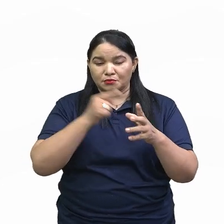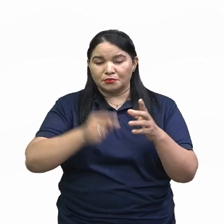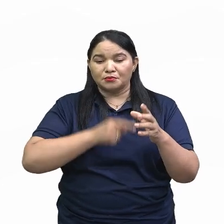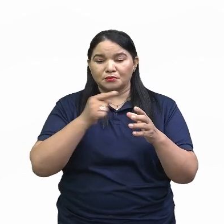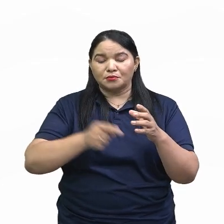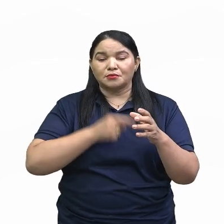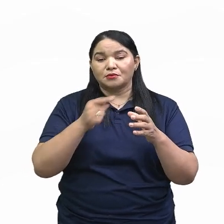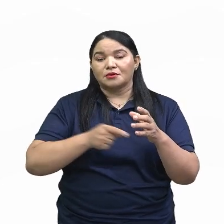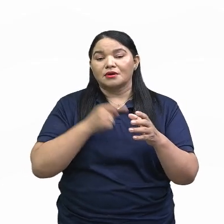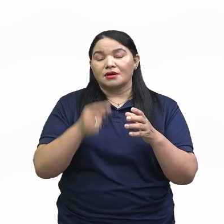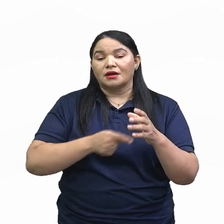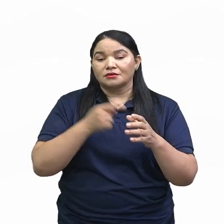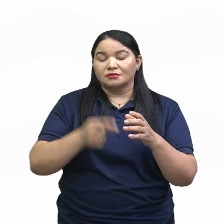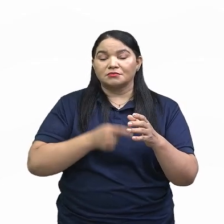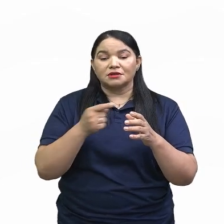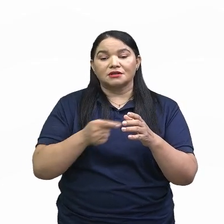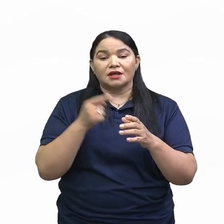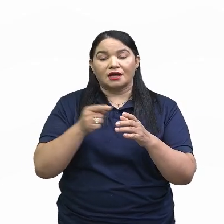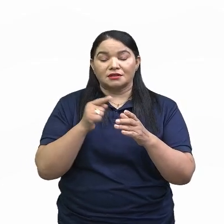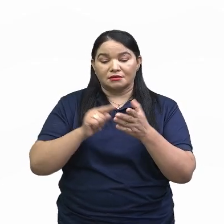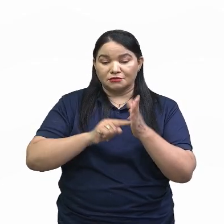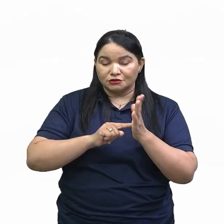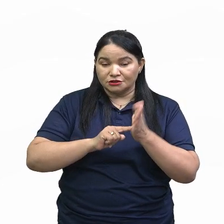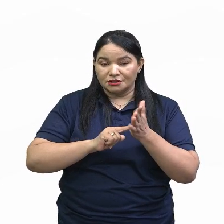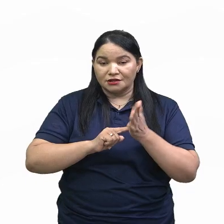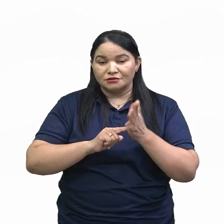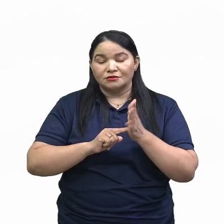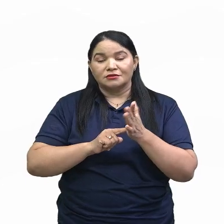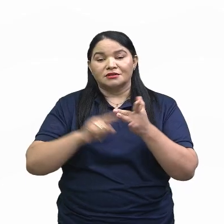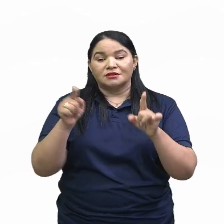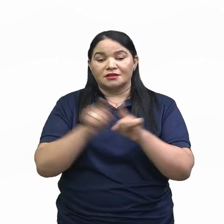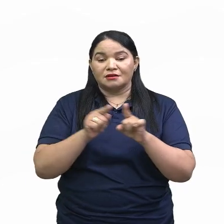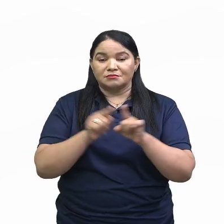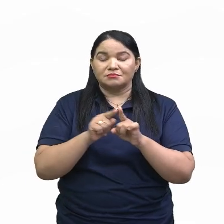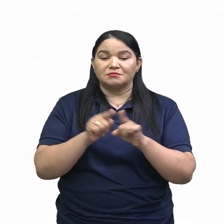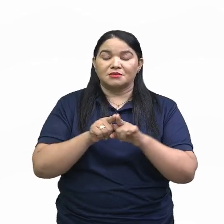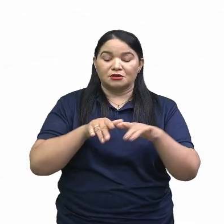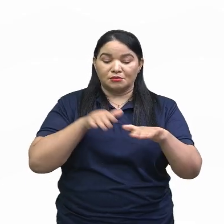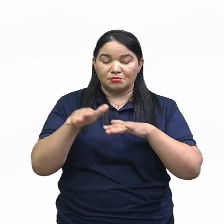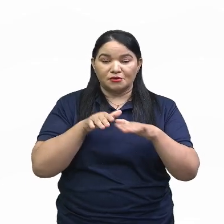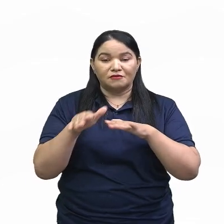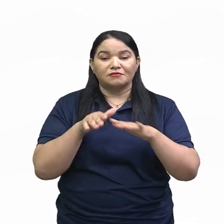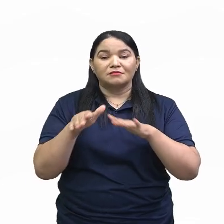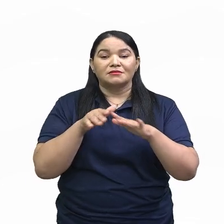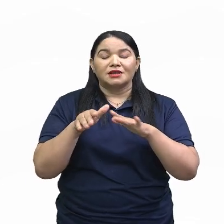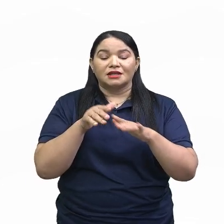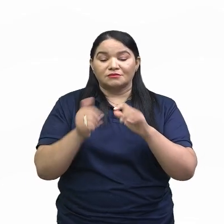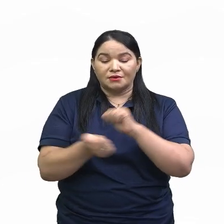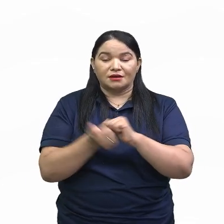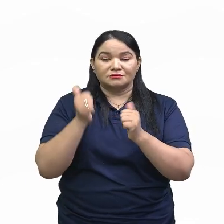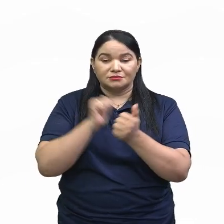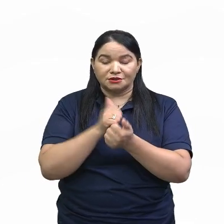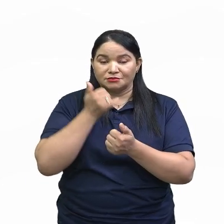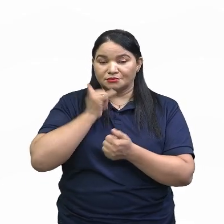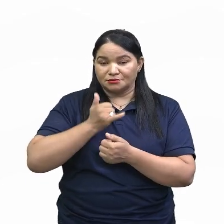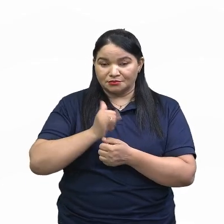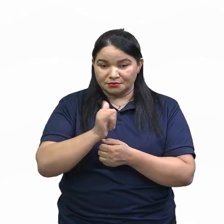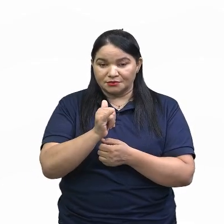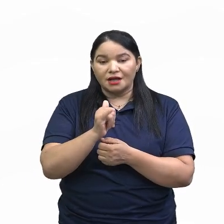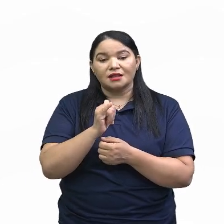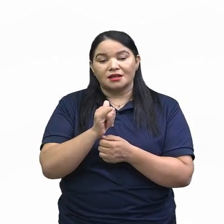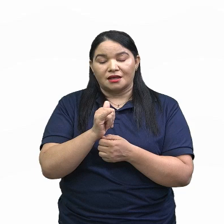usinas. Por fim, os geradores transformam também aí, a energia cinética, que é o movimento, em energia